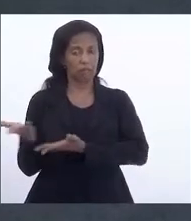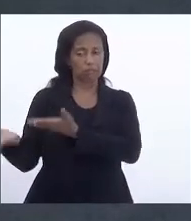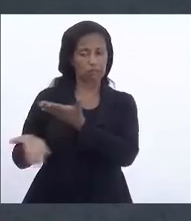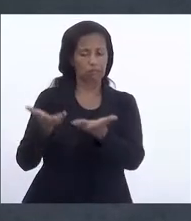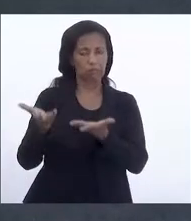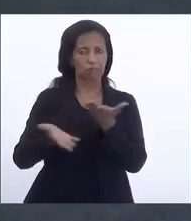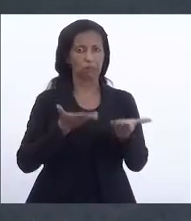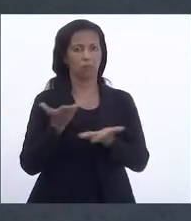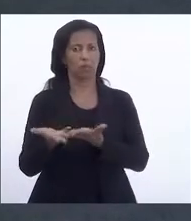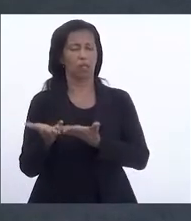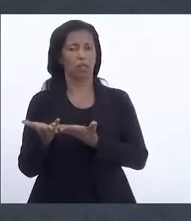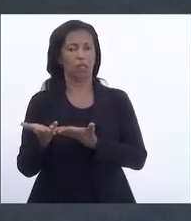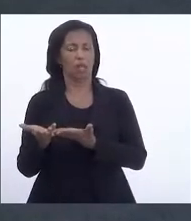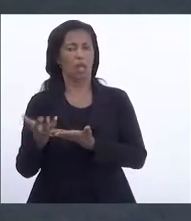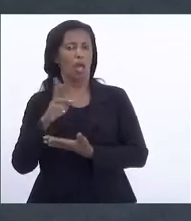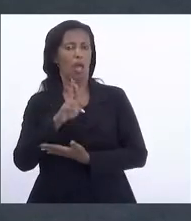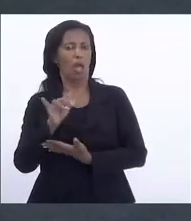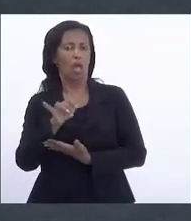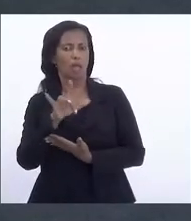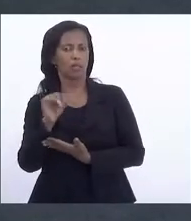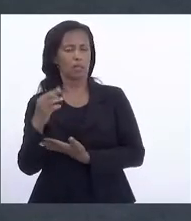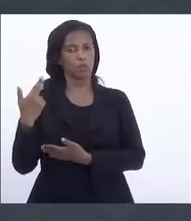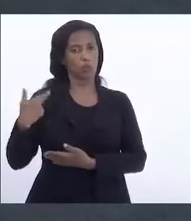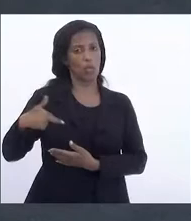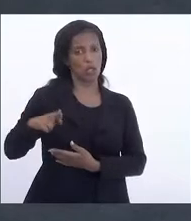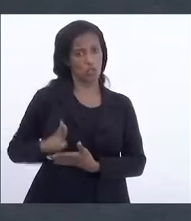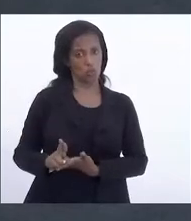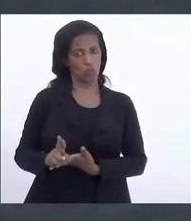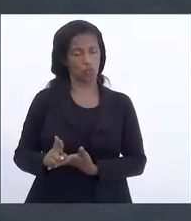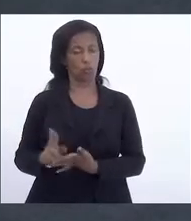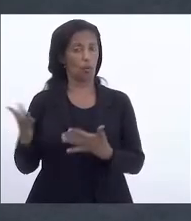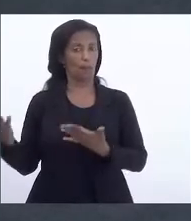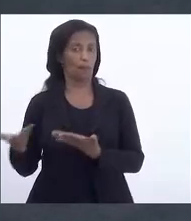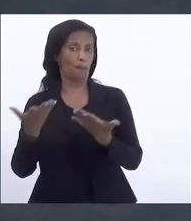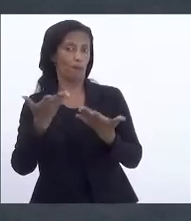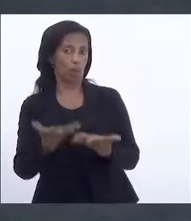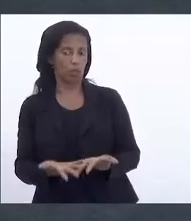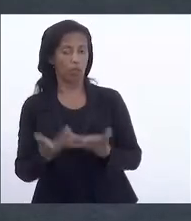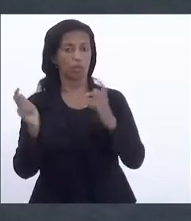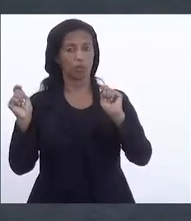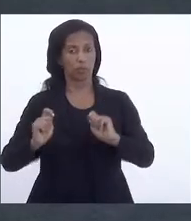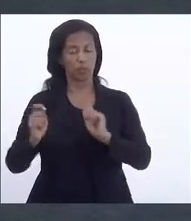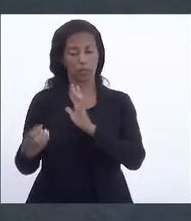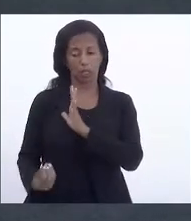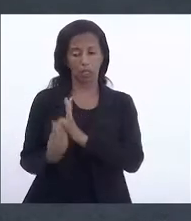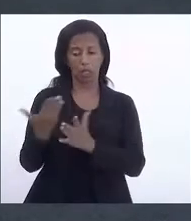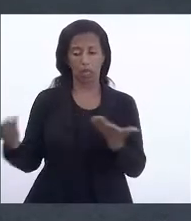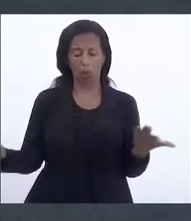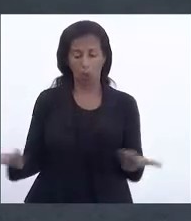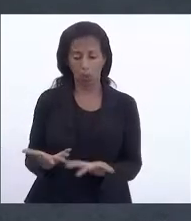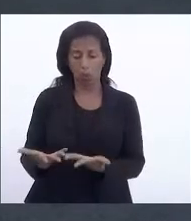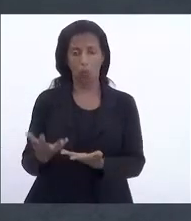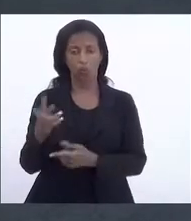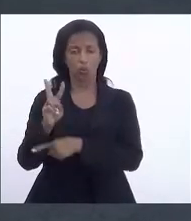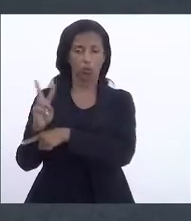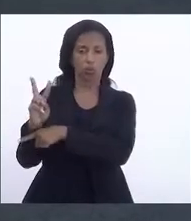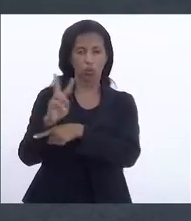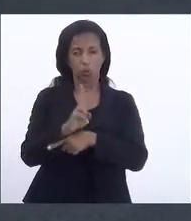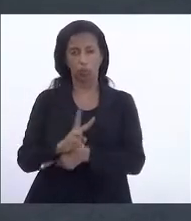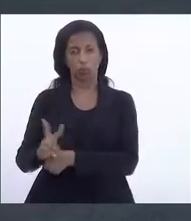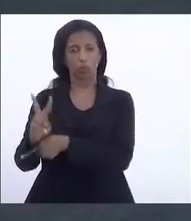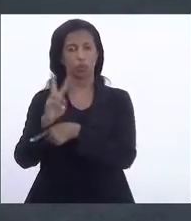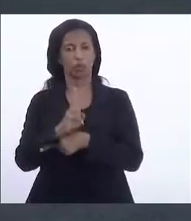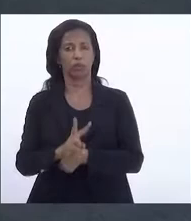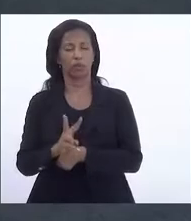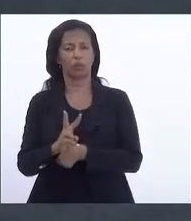de racismo religioso. Portanto, senhor presidente, poder criar hoje o Observatório do Racismo